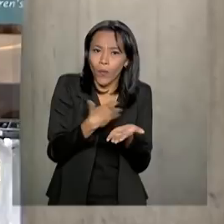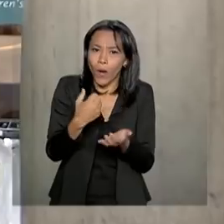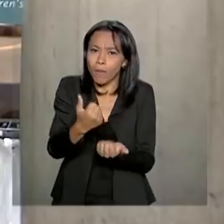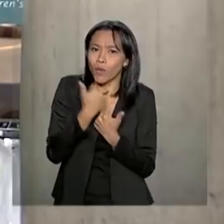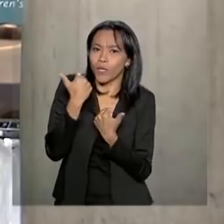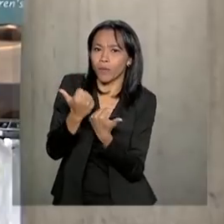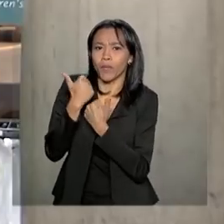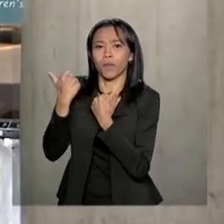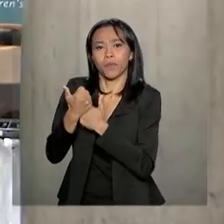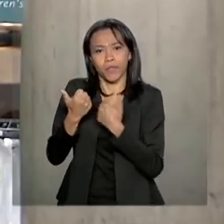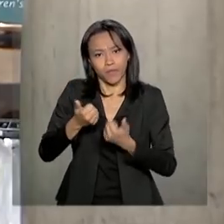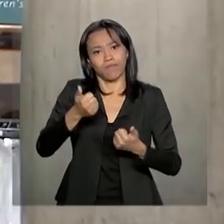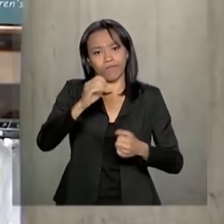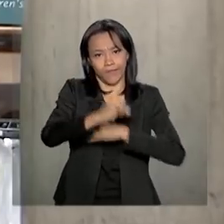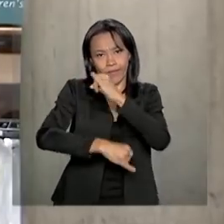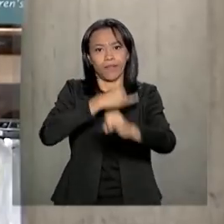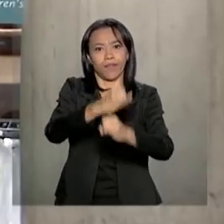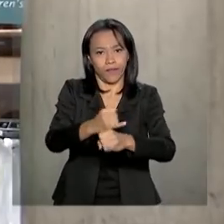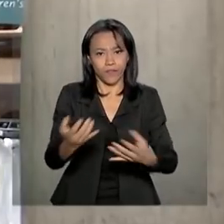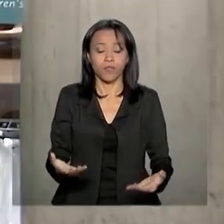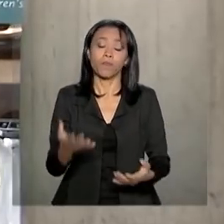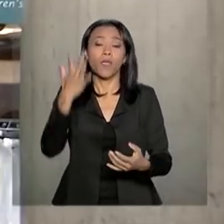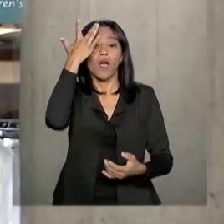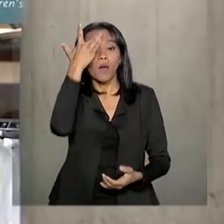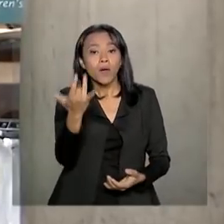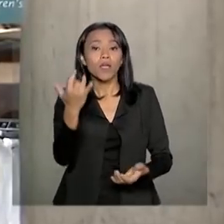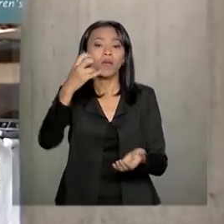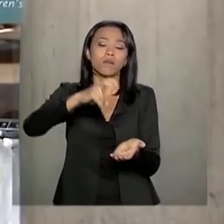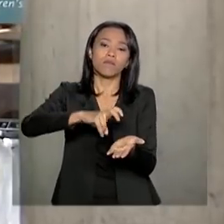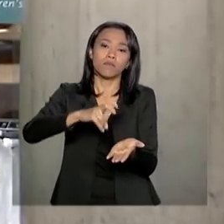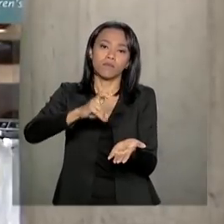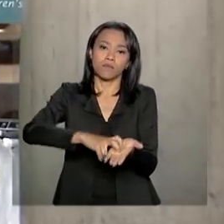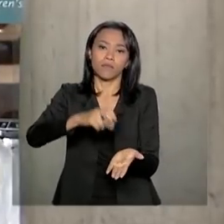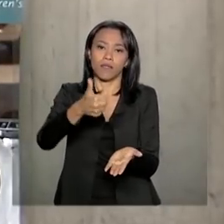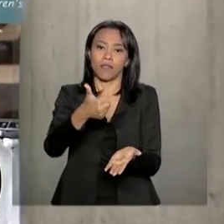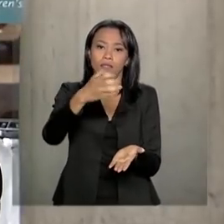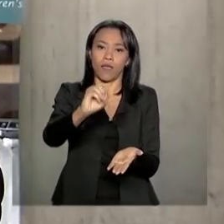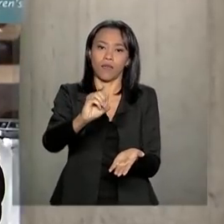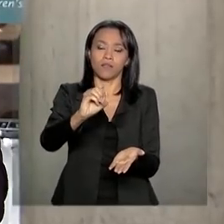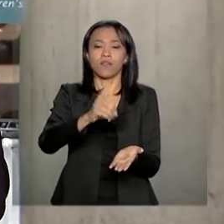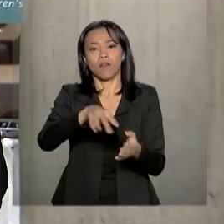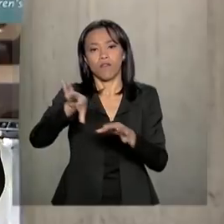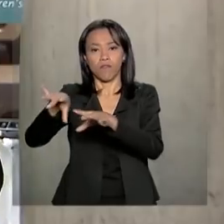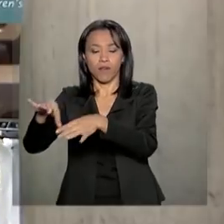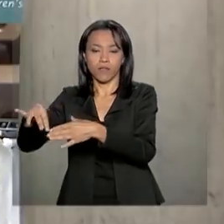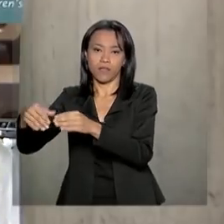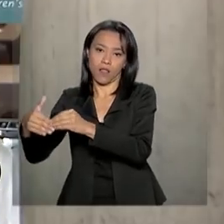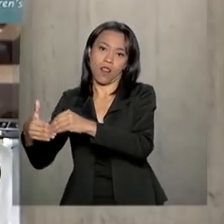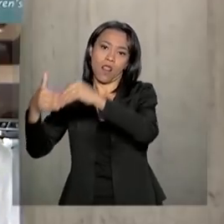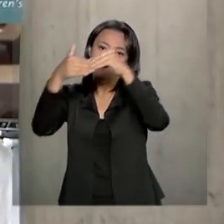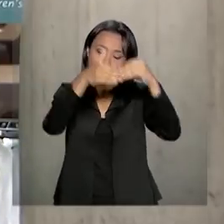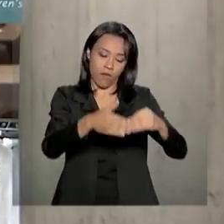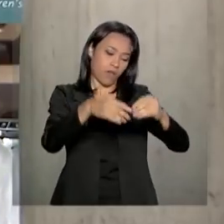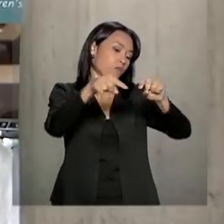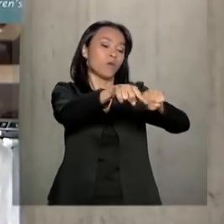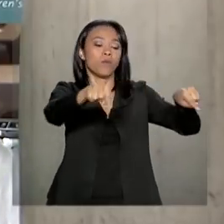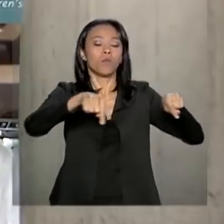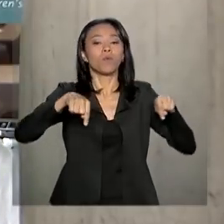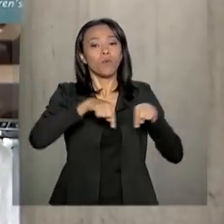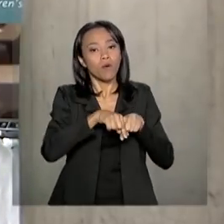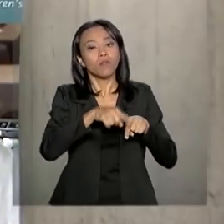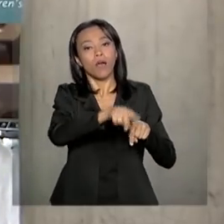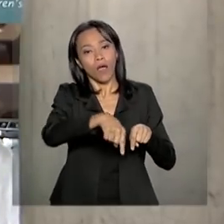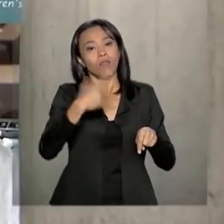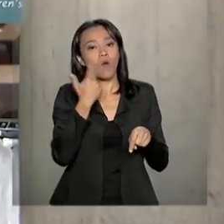internautas. Amanhã o presidente deve seguir por volta de 10 horas da manhã para o quarto. E aí sim ele retomará as atividades